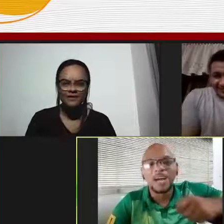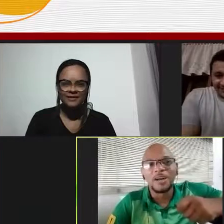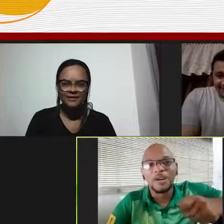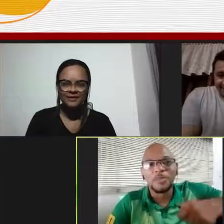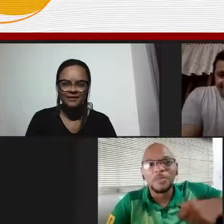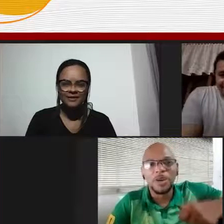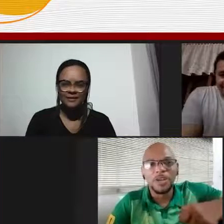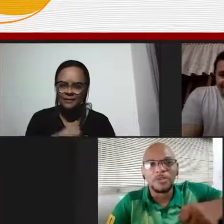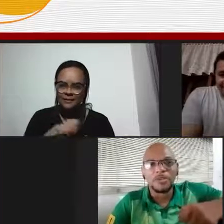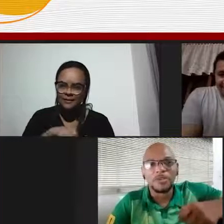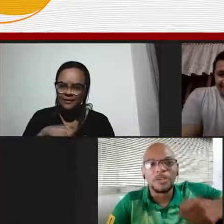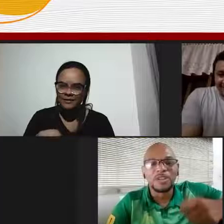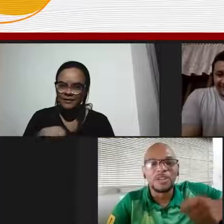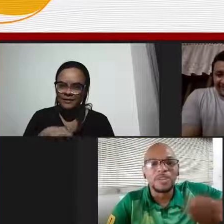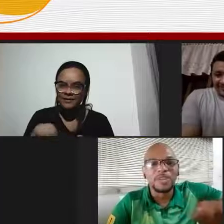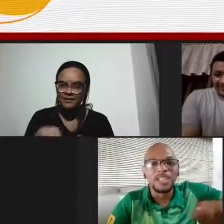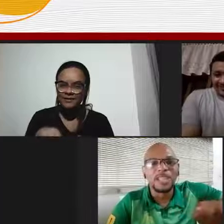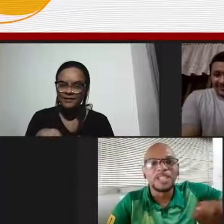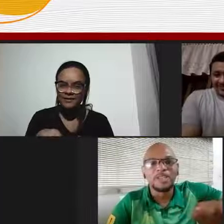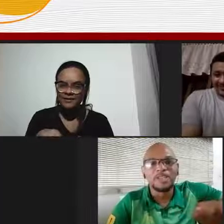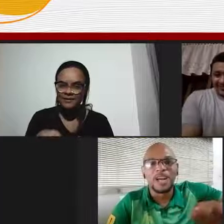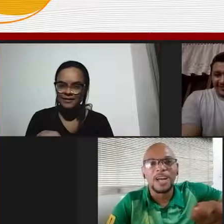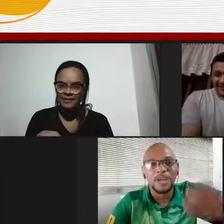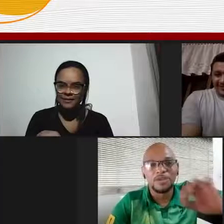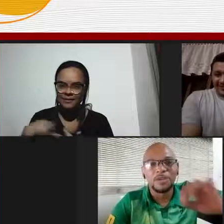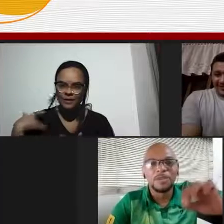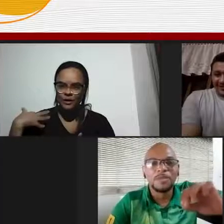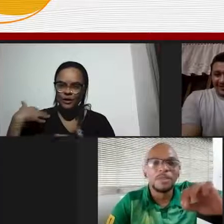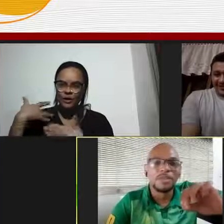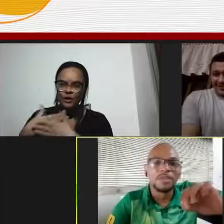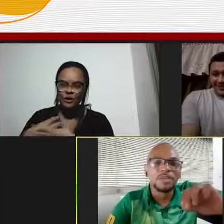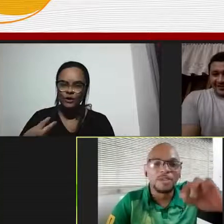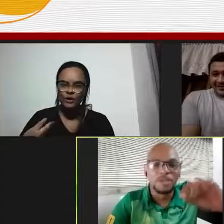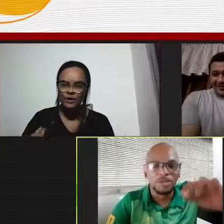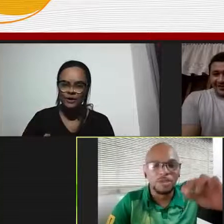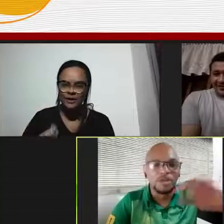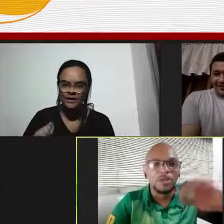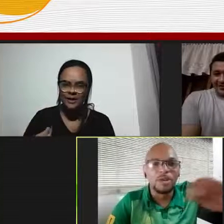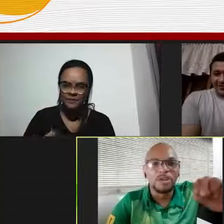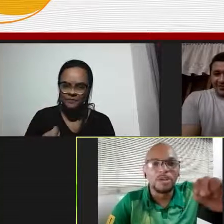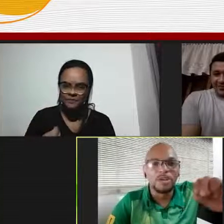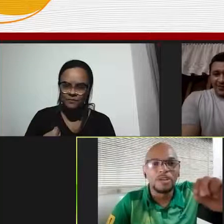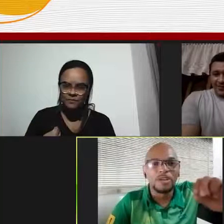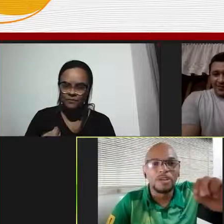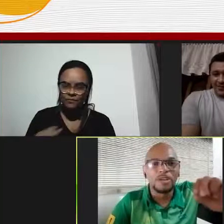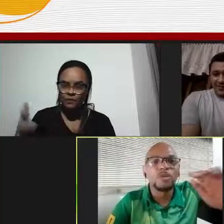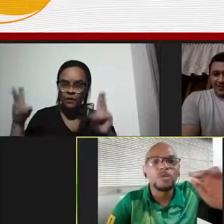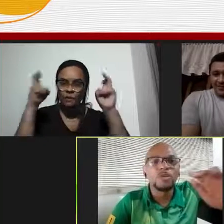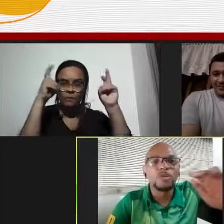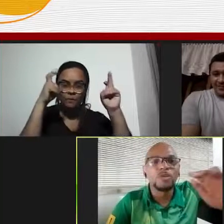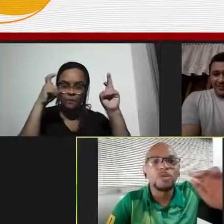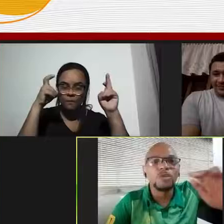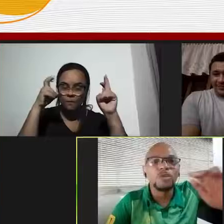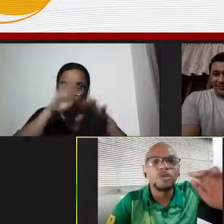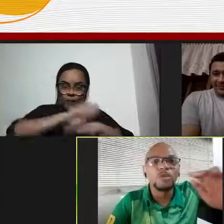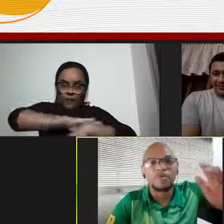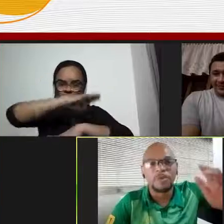rascunhar o meu livro, contando a minha trajetória. O nome do meu livro, o título do meu livro é Do Alto do